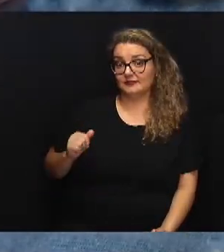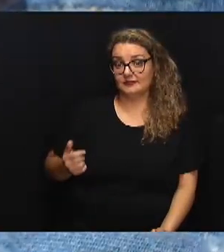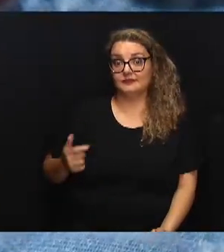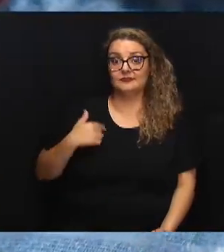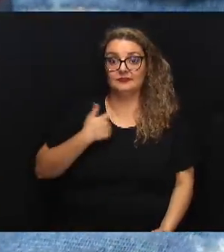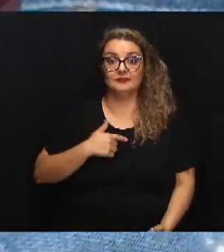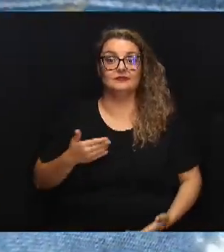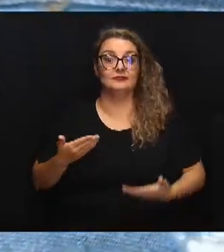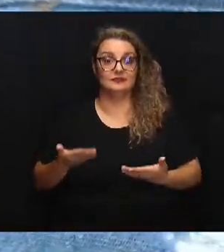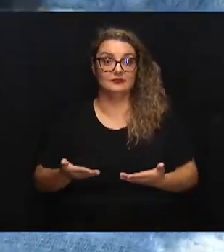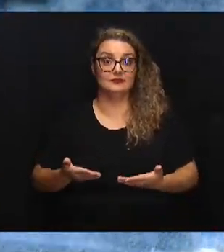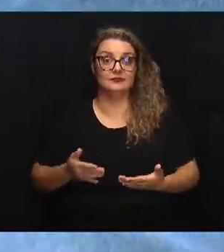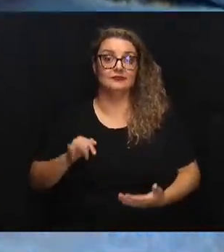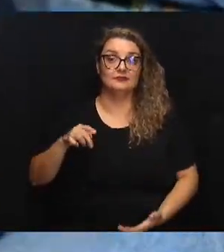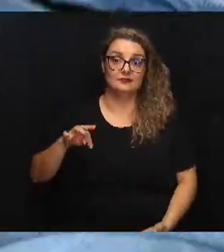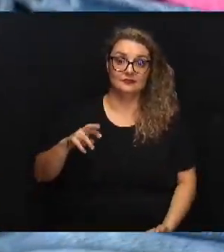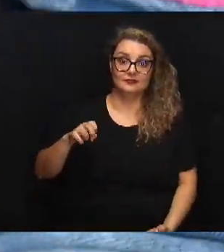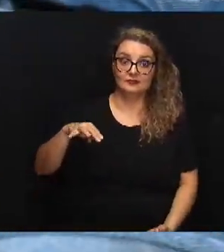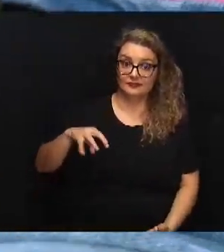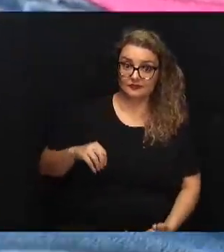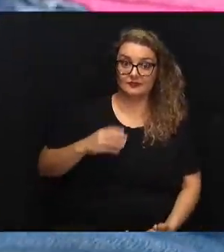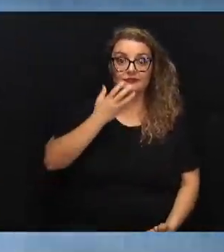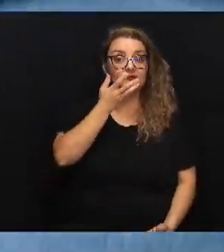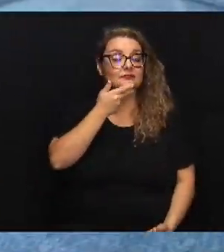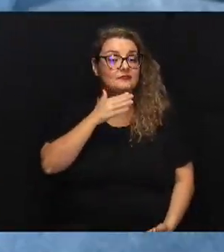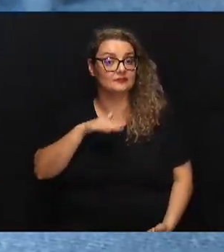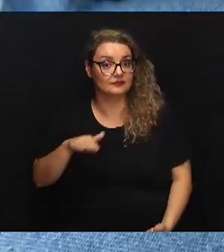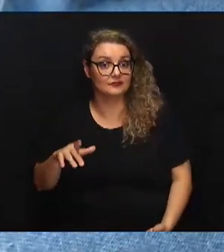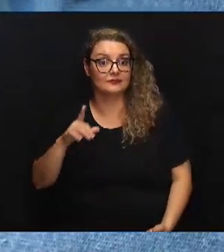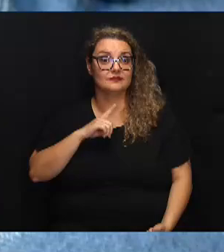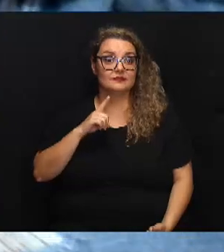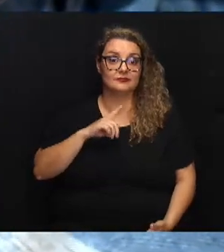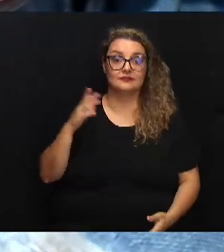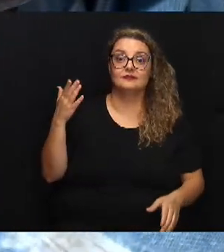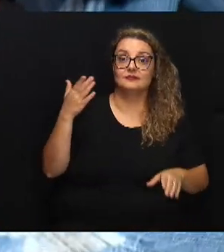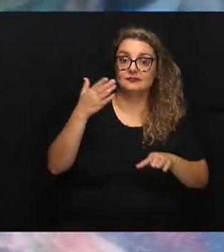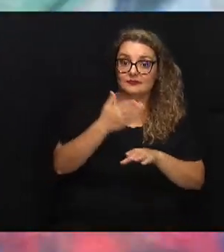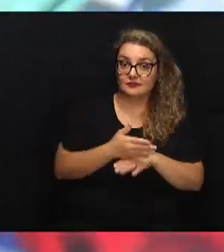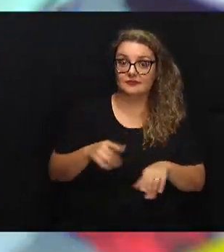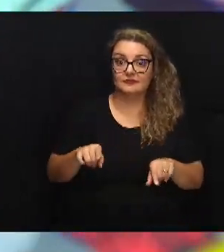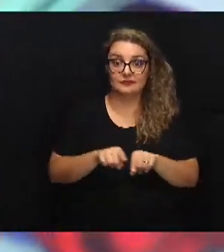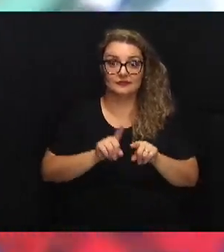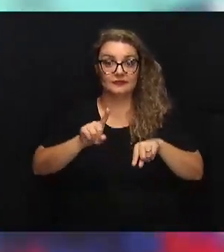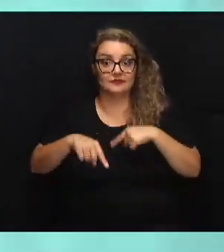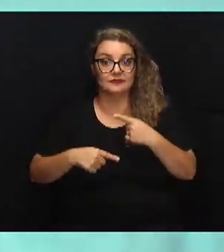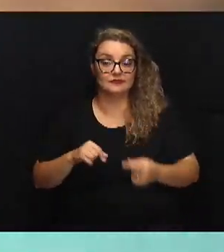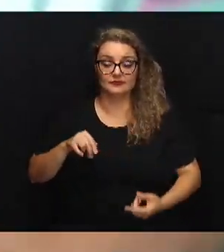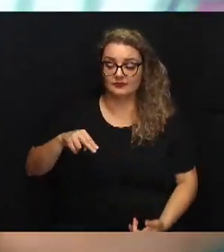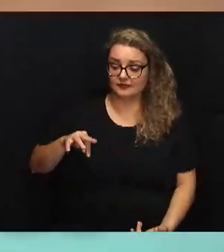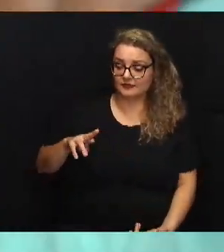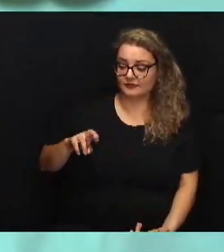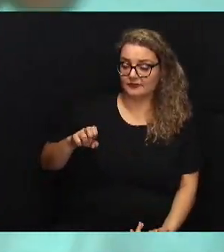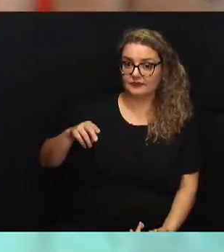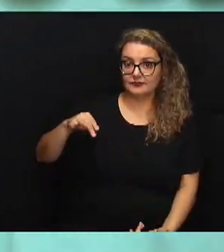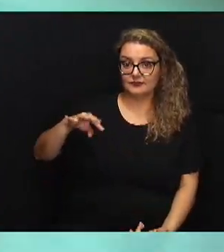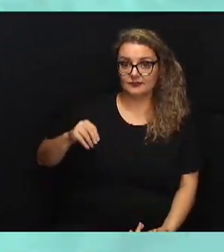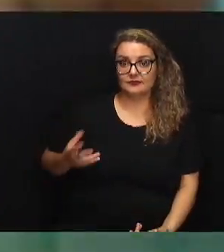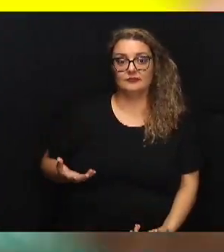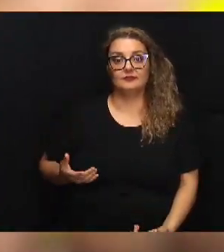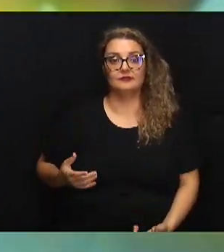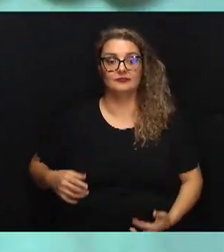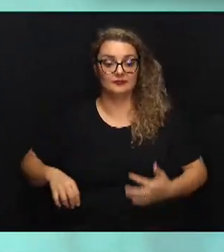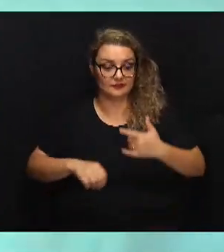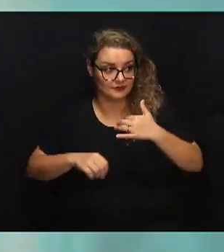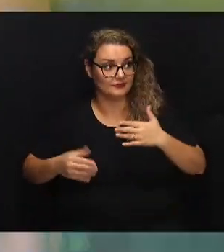coloca instrumentos justamente para isso, para as crianças poderem ter assim acesso também outros instrumentos. Eu estou estudando violoncelo